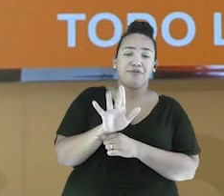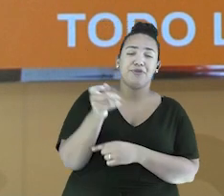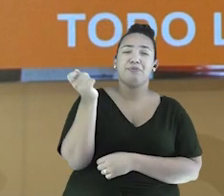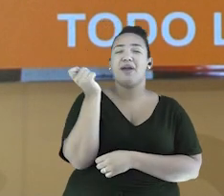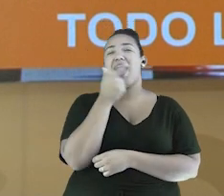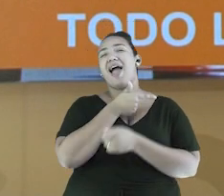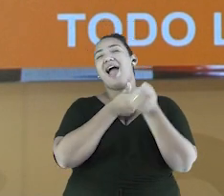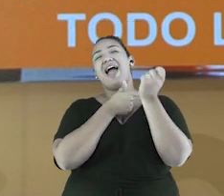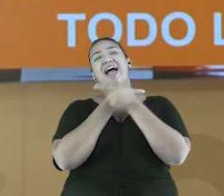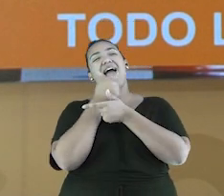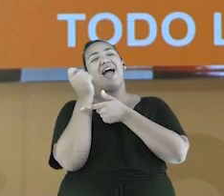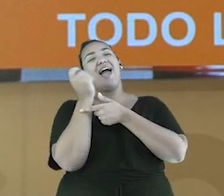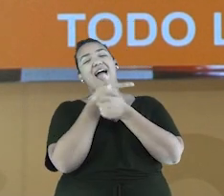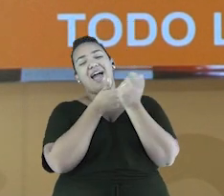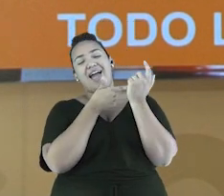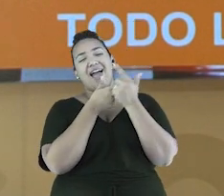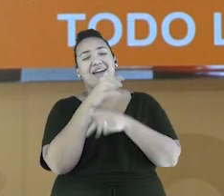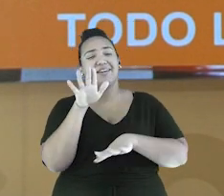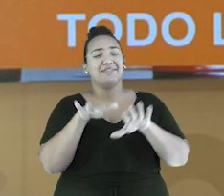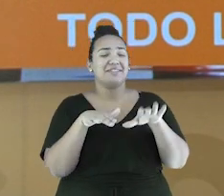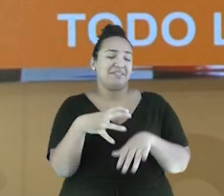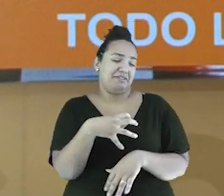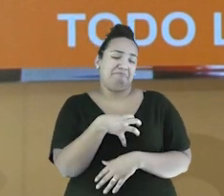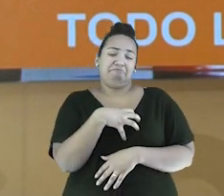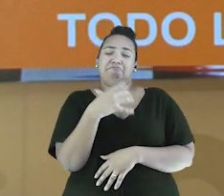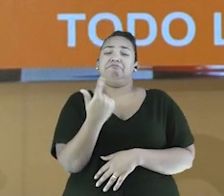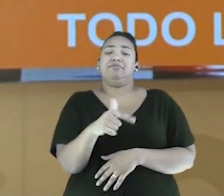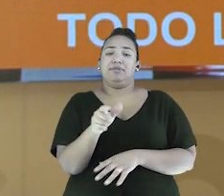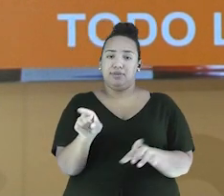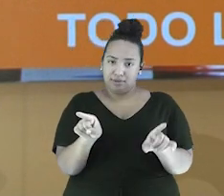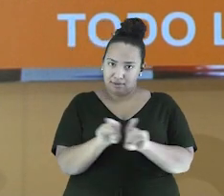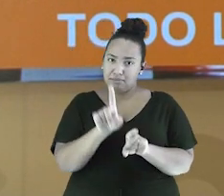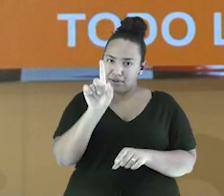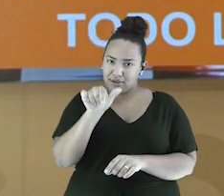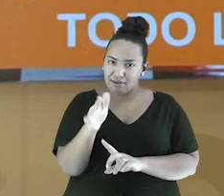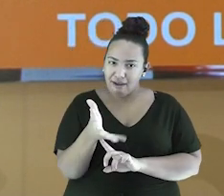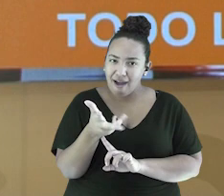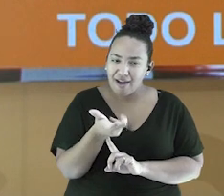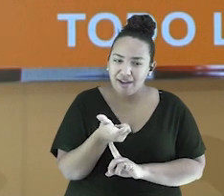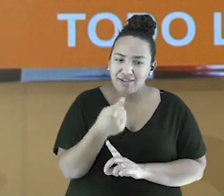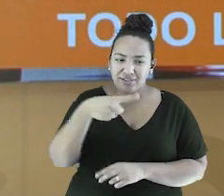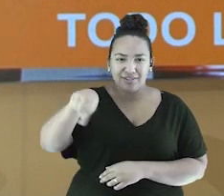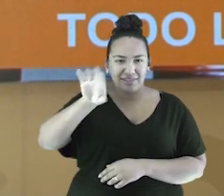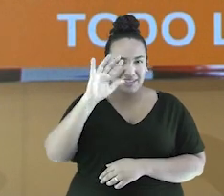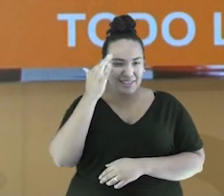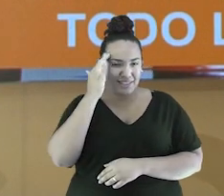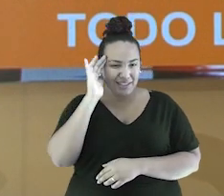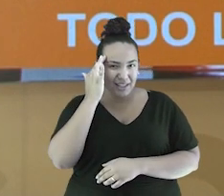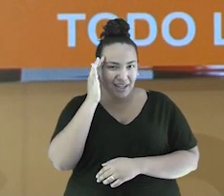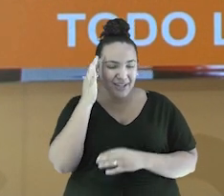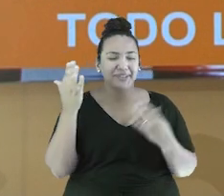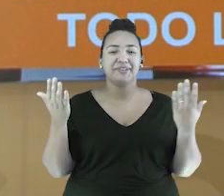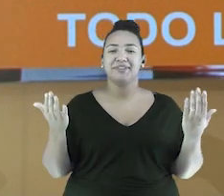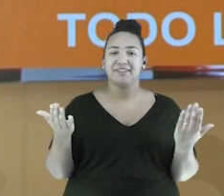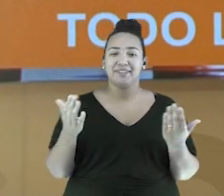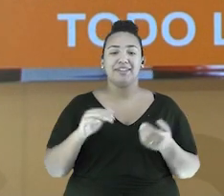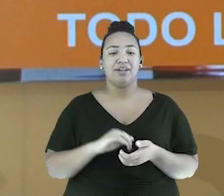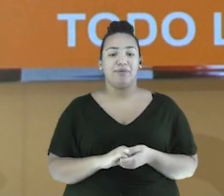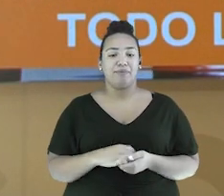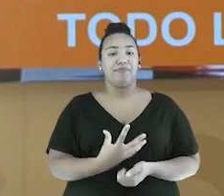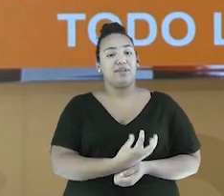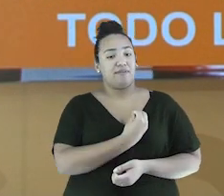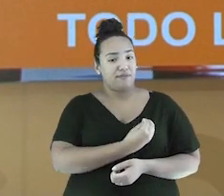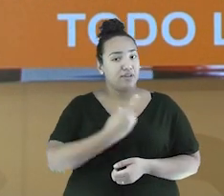faz a gente rir e às vezes nem tem sentido também é. Vocês estão me entendendo? Não tem como vivermos